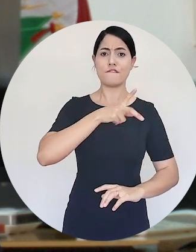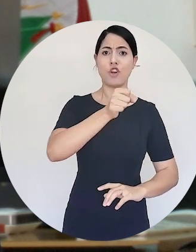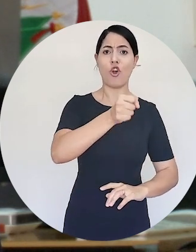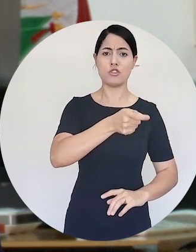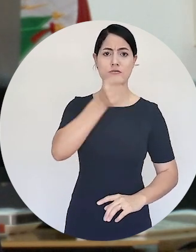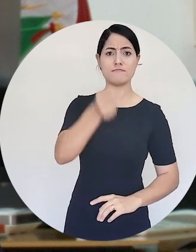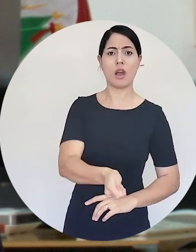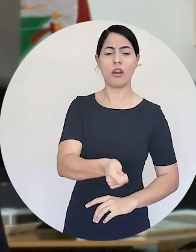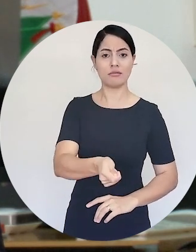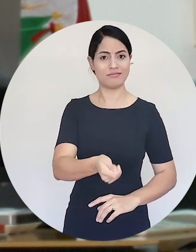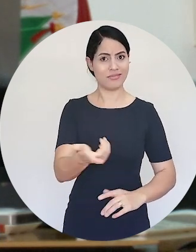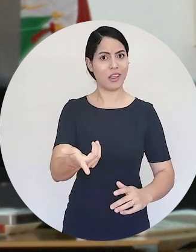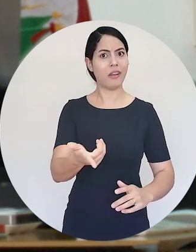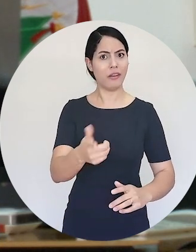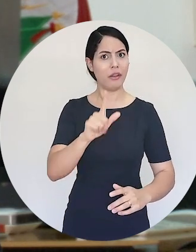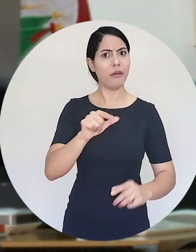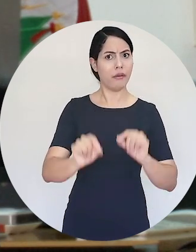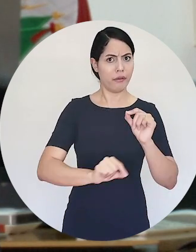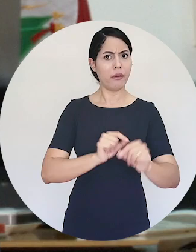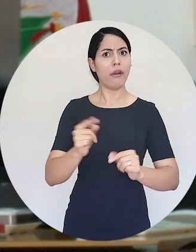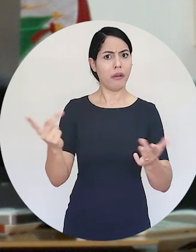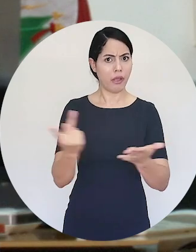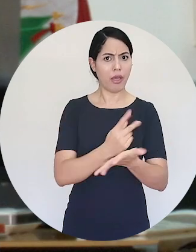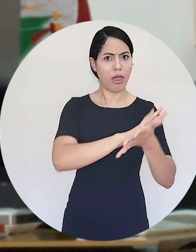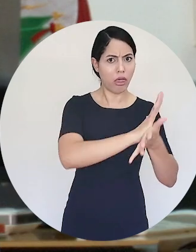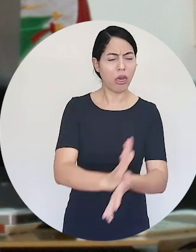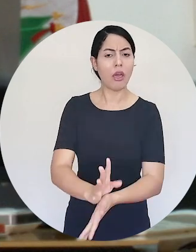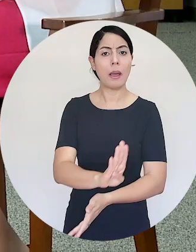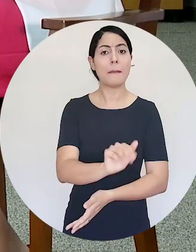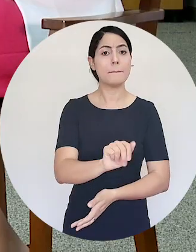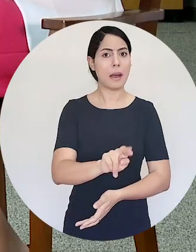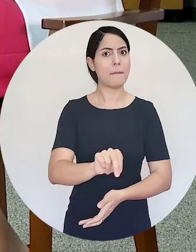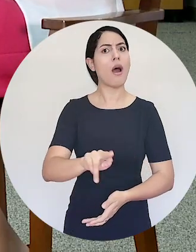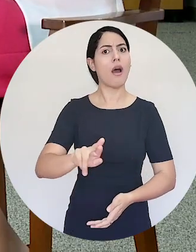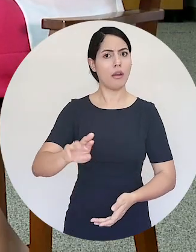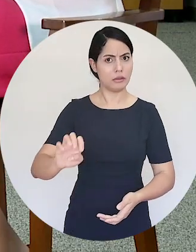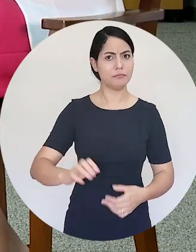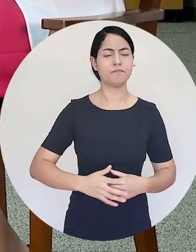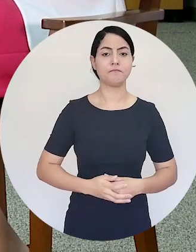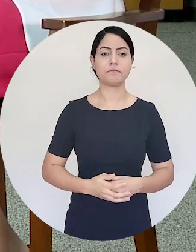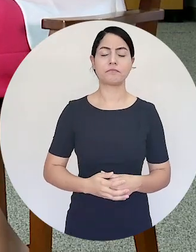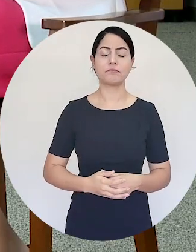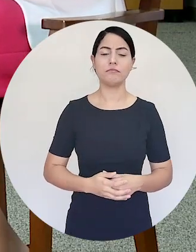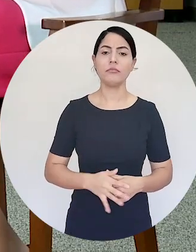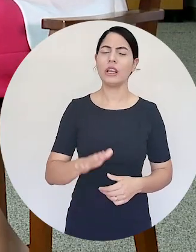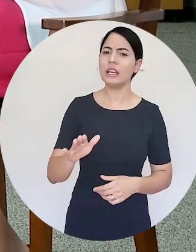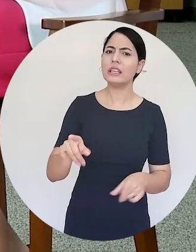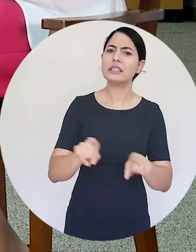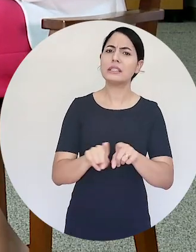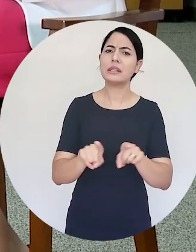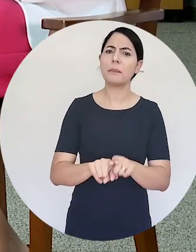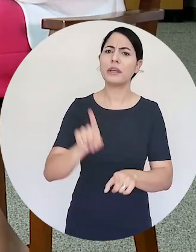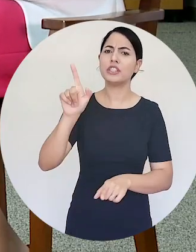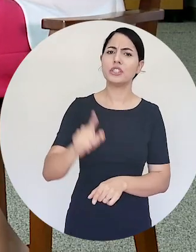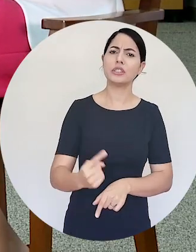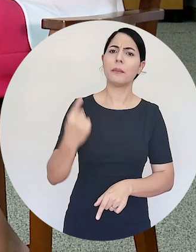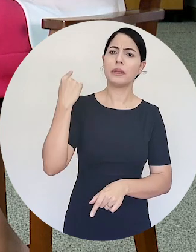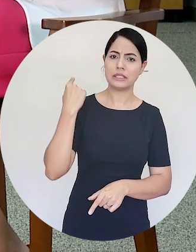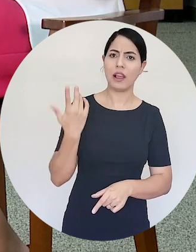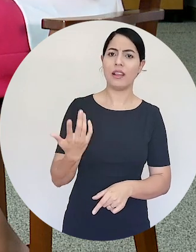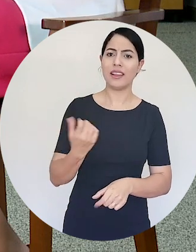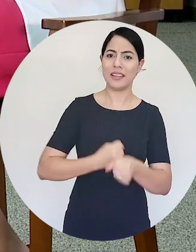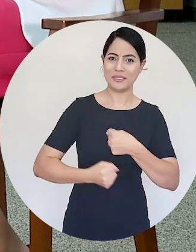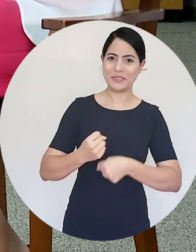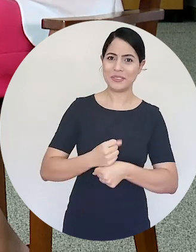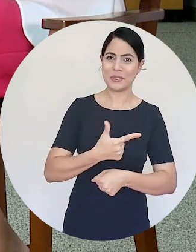justiça com as próprias mãos. Nós sabemos que isso, o nome disso é barbárie. Uhum. E no ano passado, a sua gestão conseguiu aprovar a